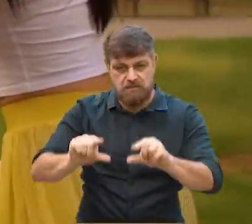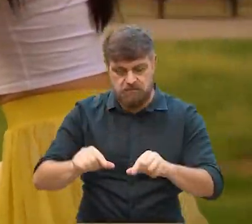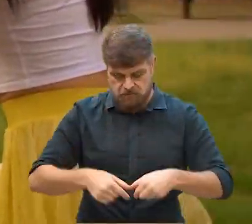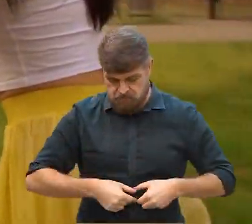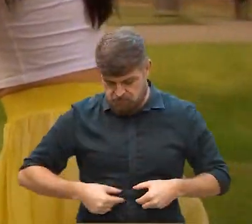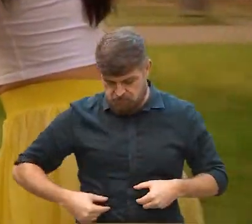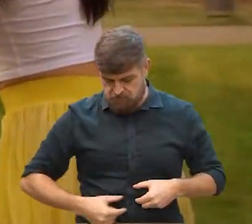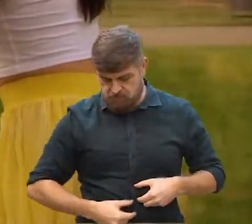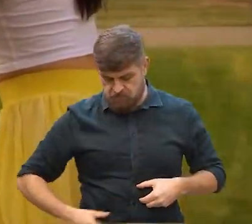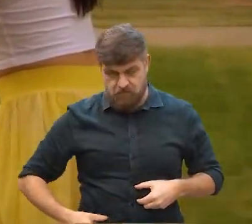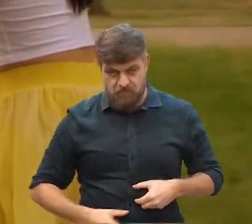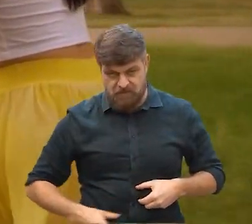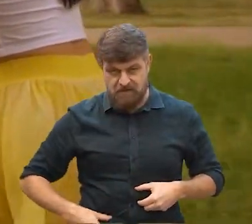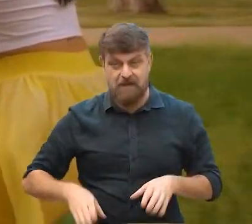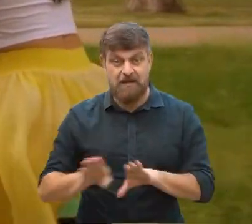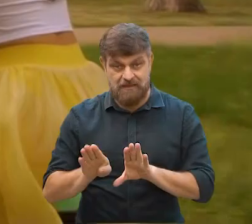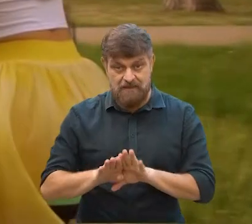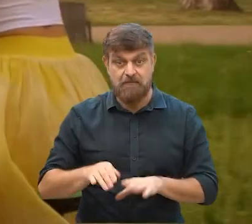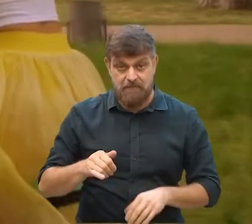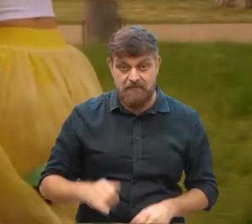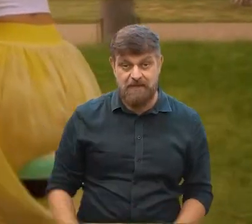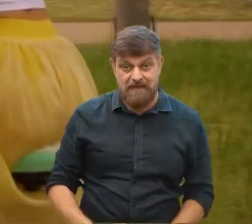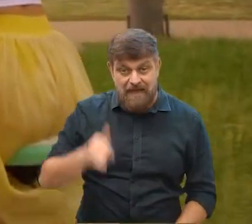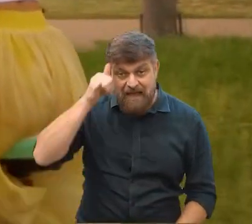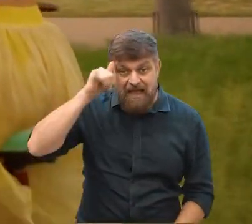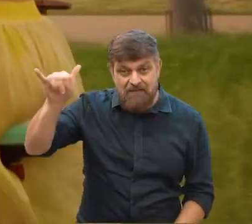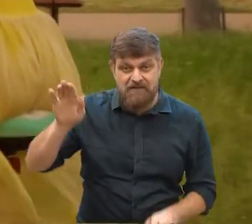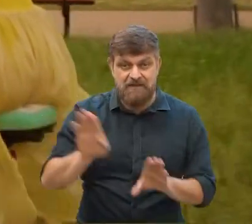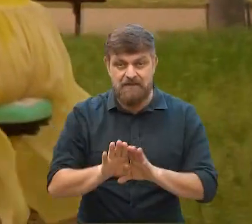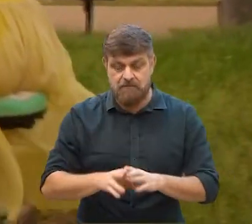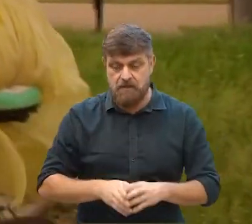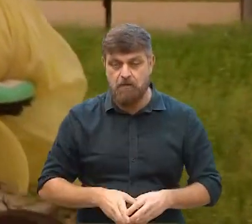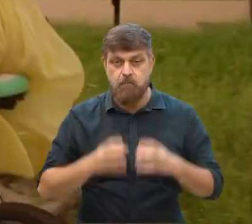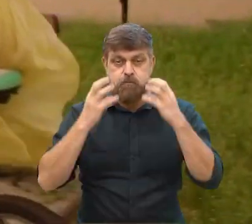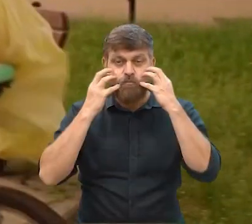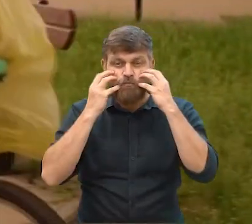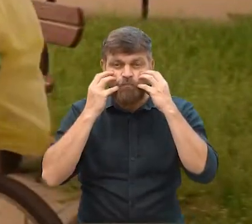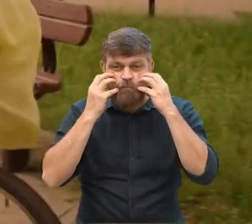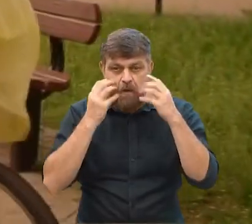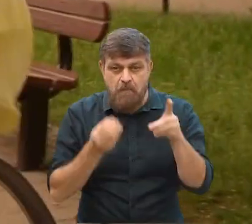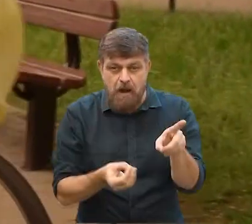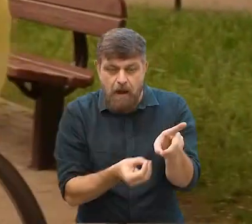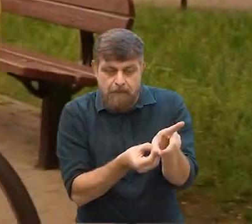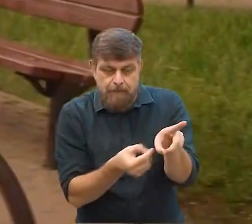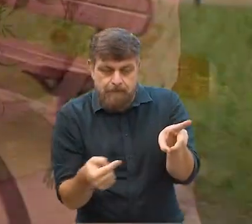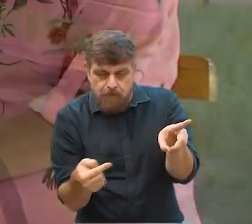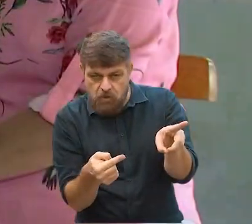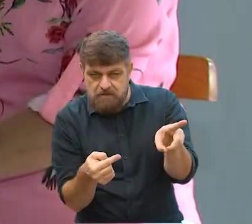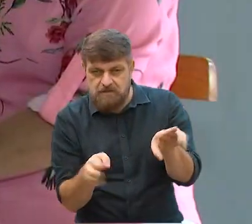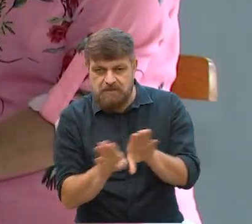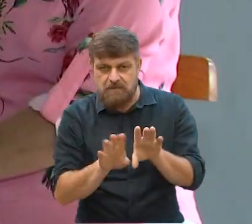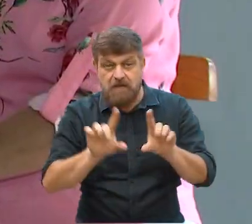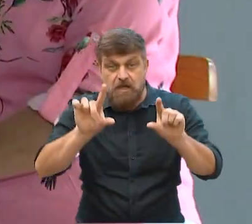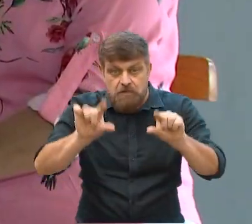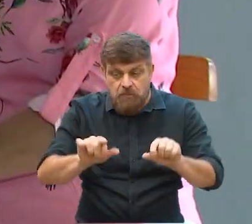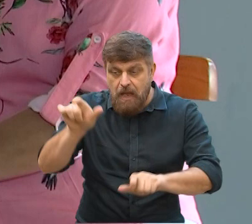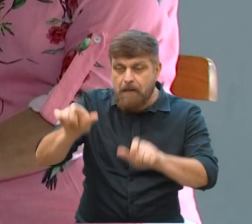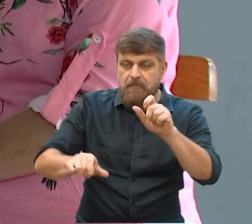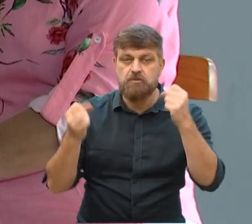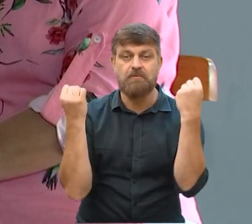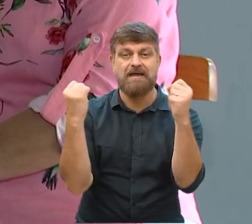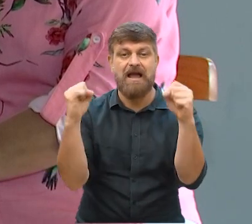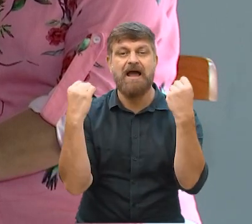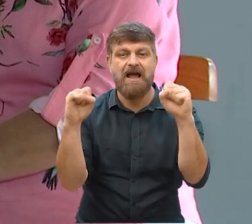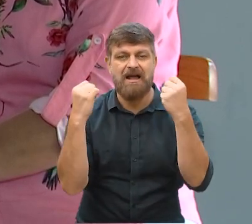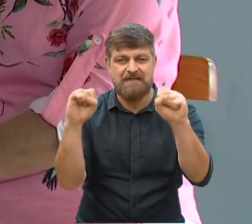de cólon é um exemplo, câncer do intestino é um exemplo, mas mesmo câncer de mama, câncer de próstata, acontecem muito menos em pessoas que